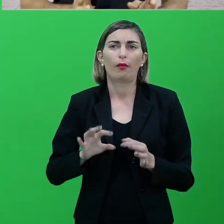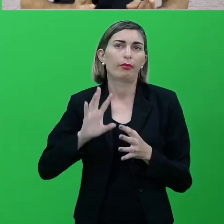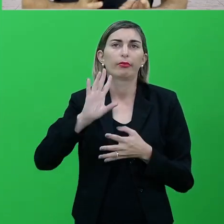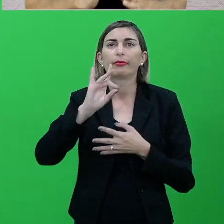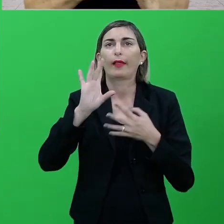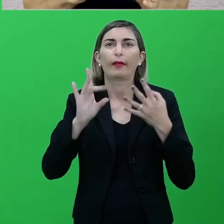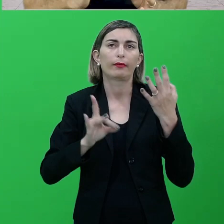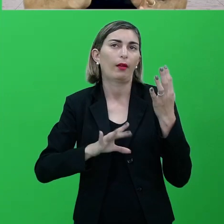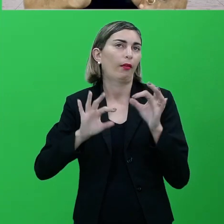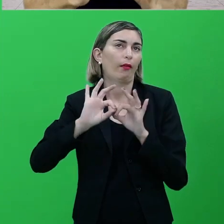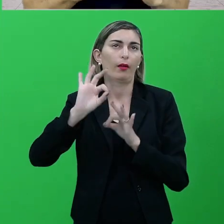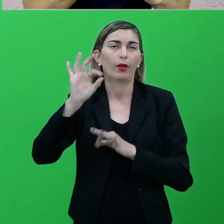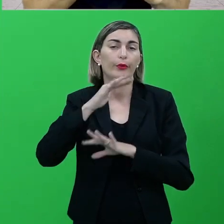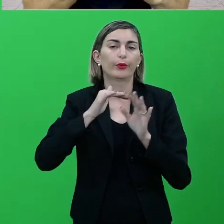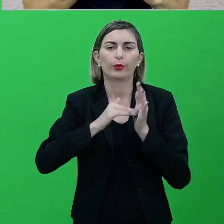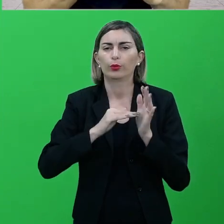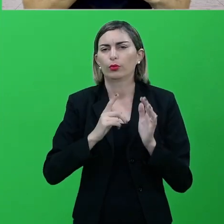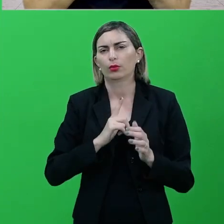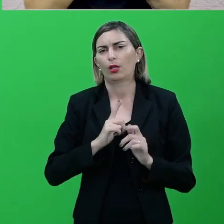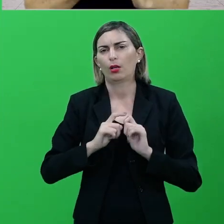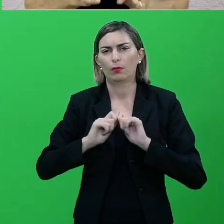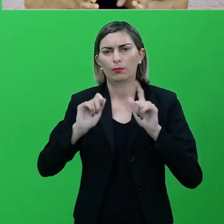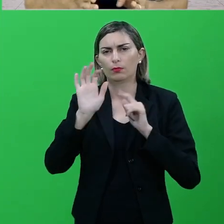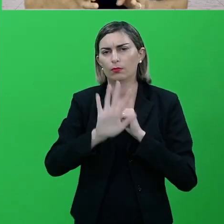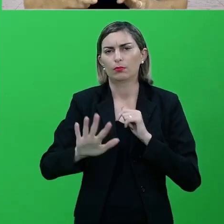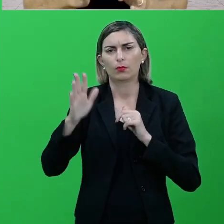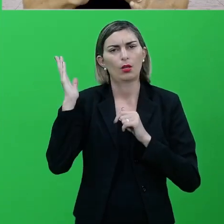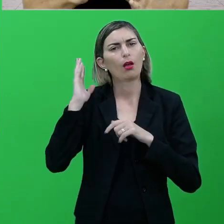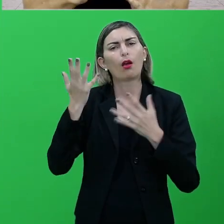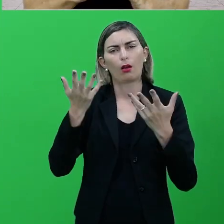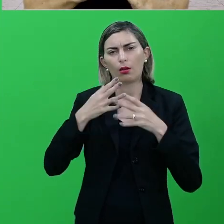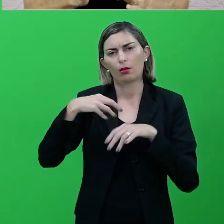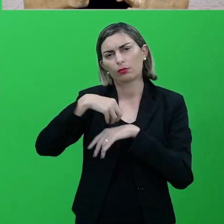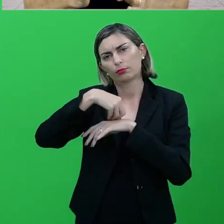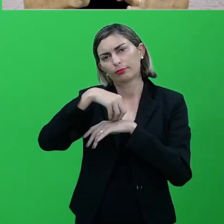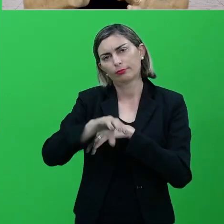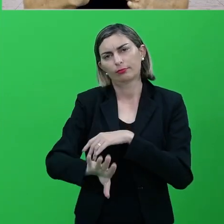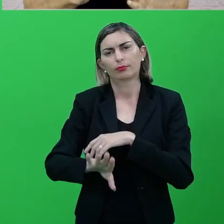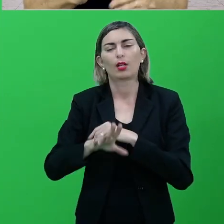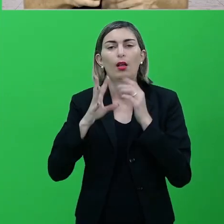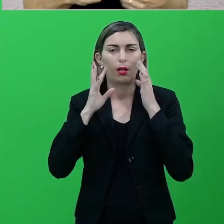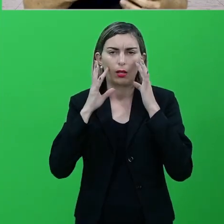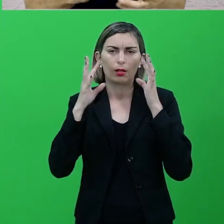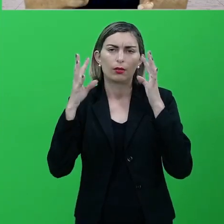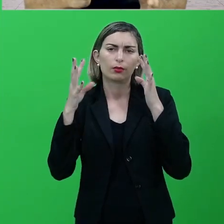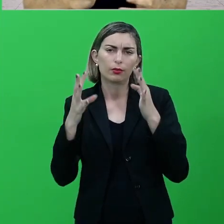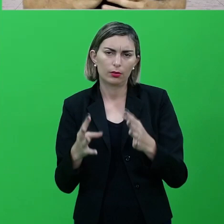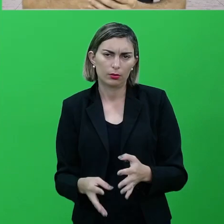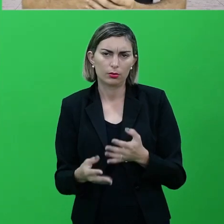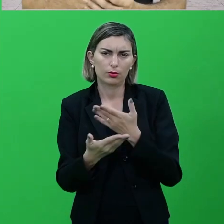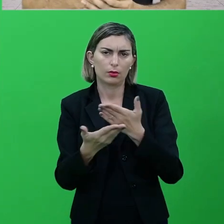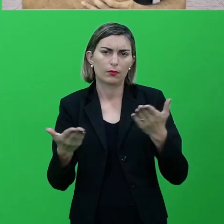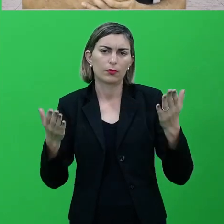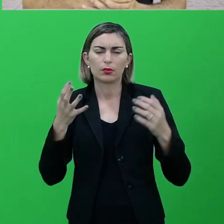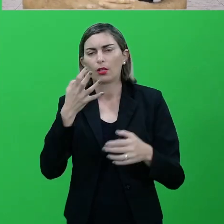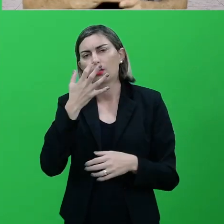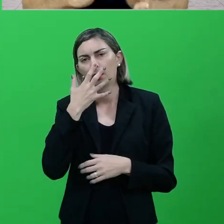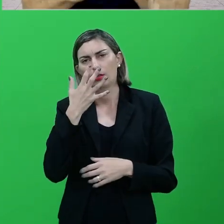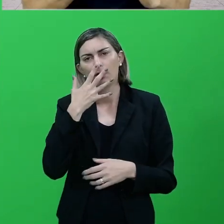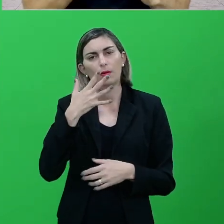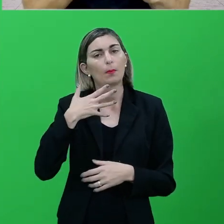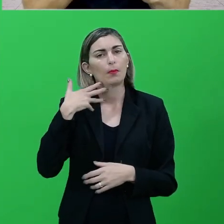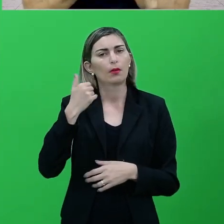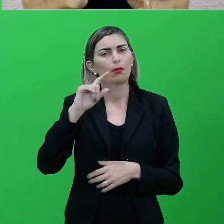detalhar, né, tudo que está contido aqui, mas queria trazer essa imagem, né, chamando a atenção, né, e vocês podem observar isso melhor